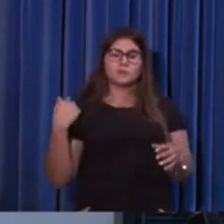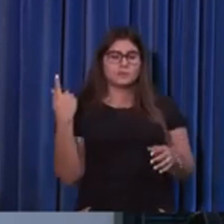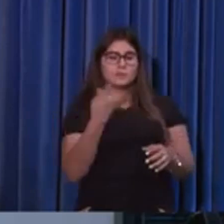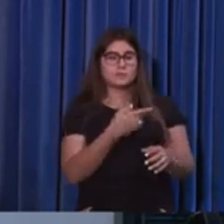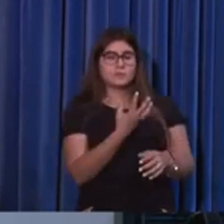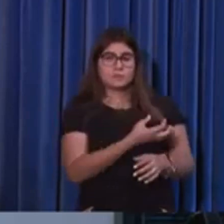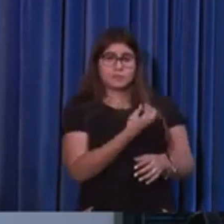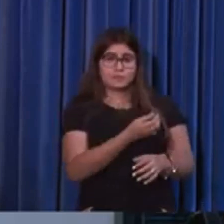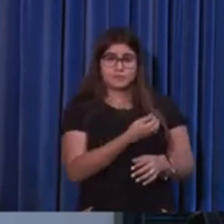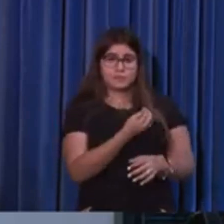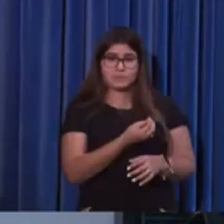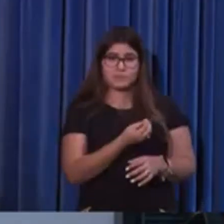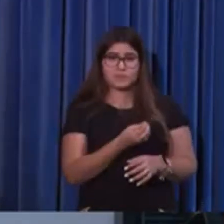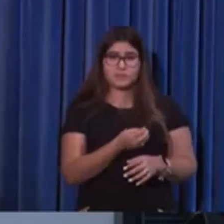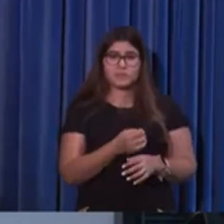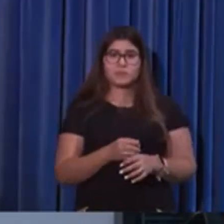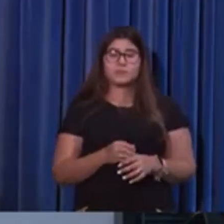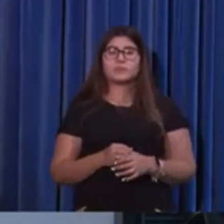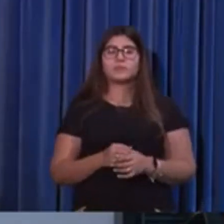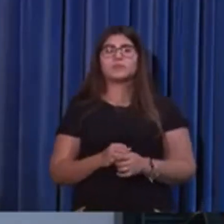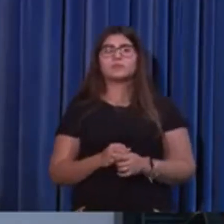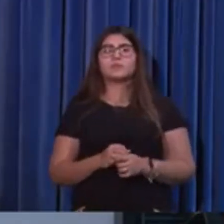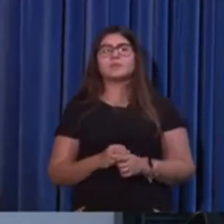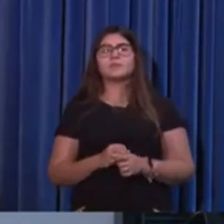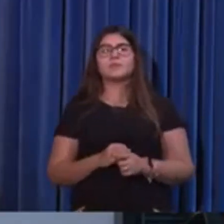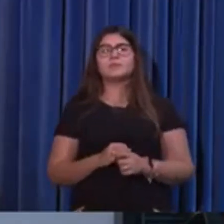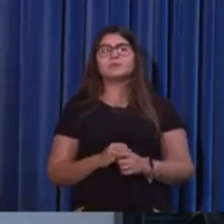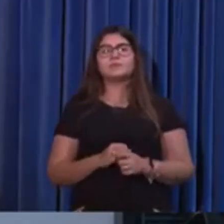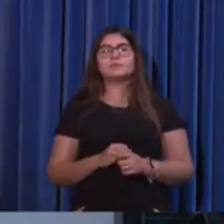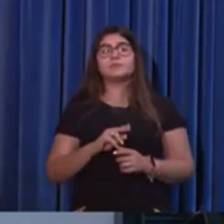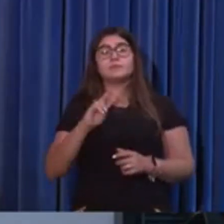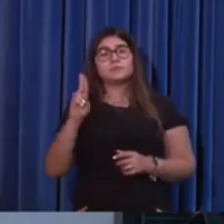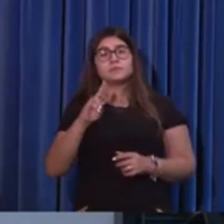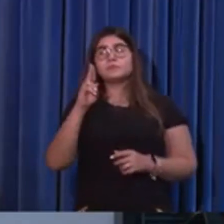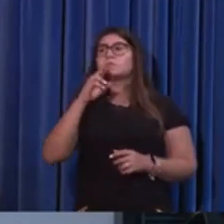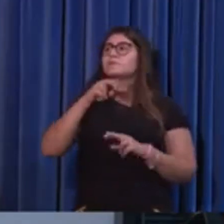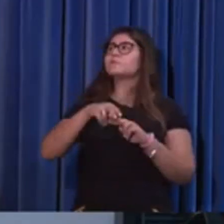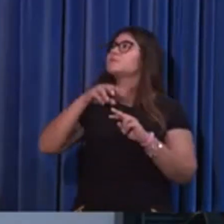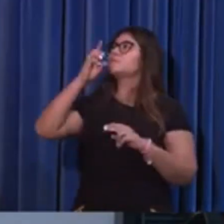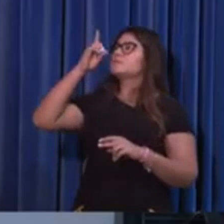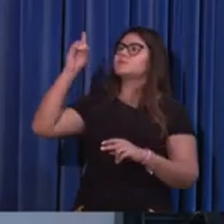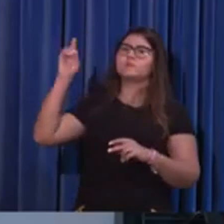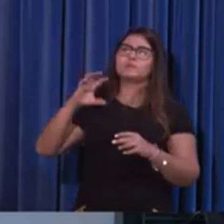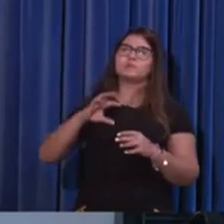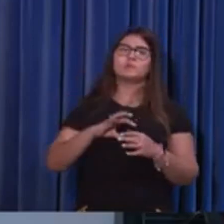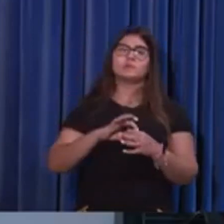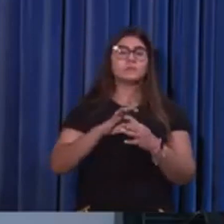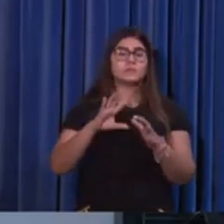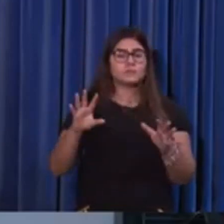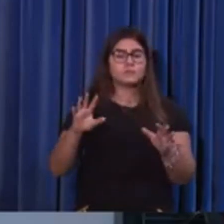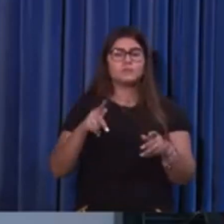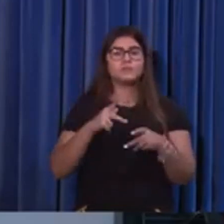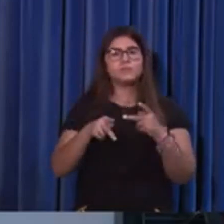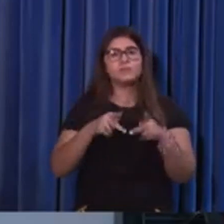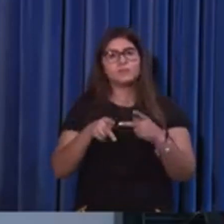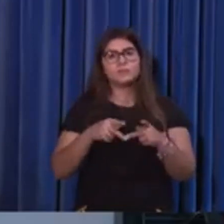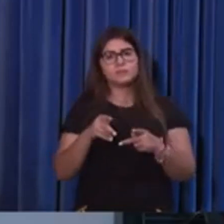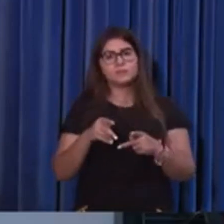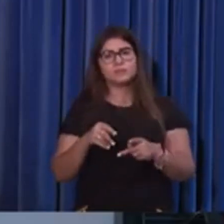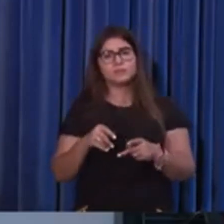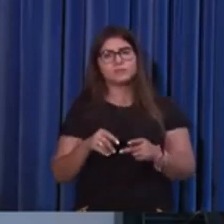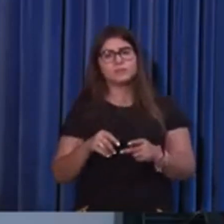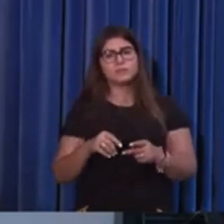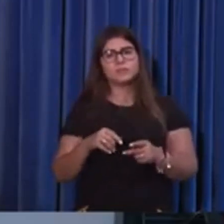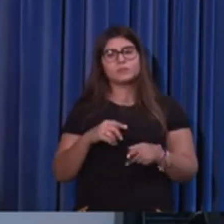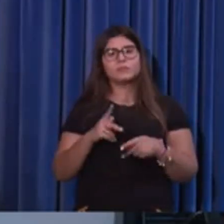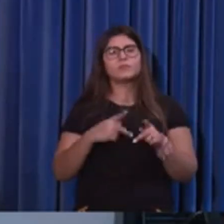são instrumentos de Deus para a libertação de outras pessoas, desde que, diante daquilo que os outros estão